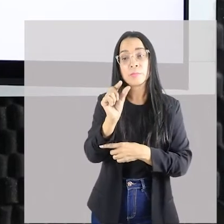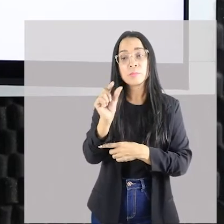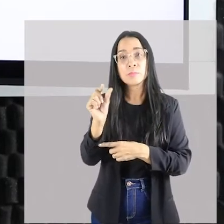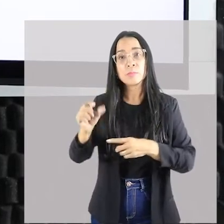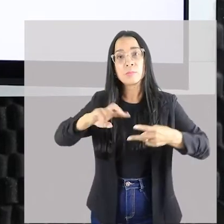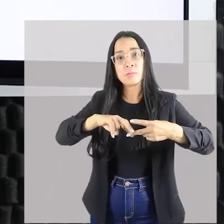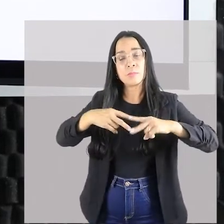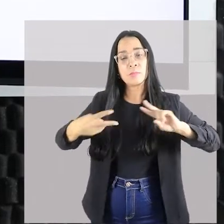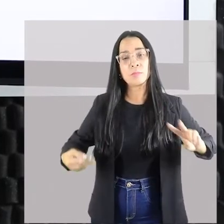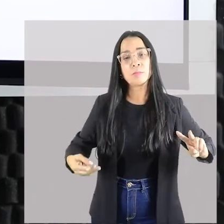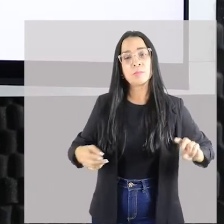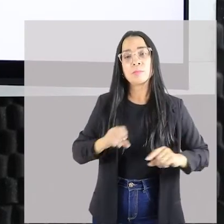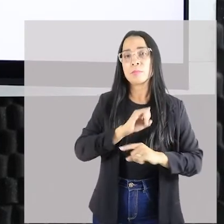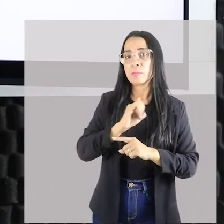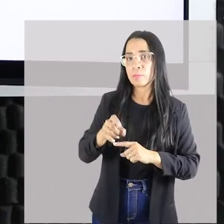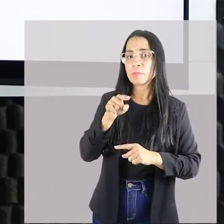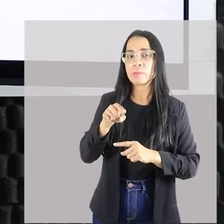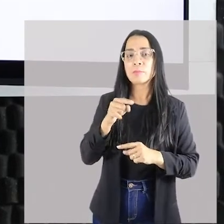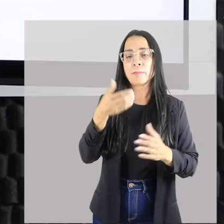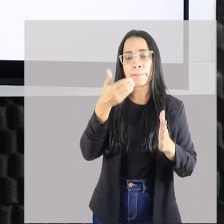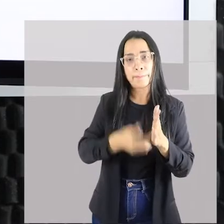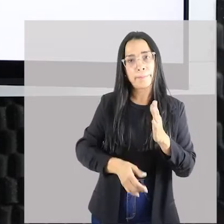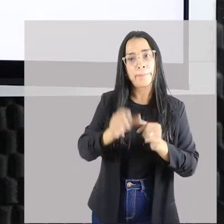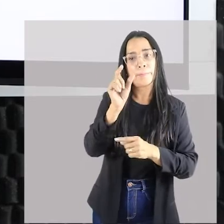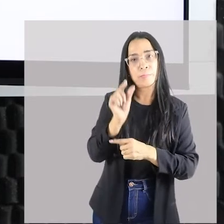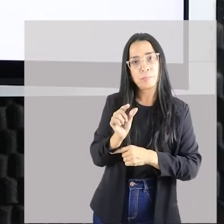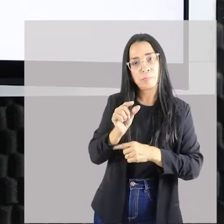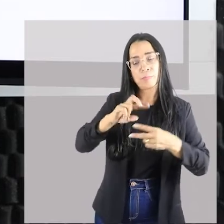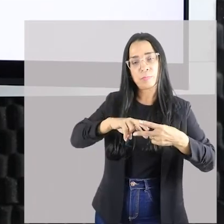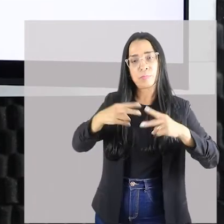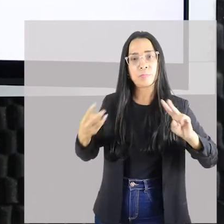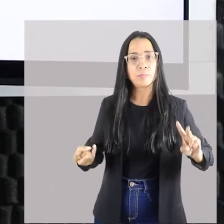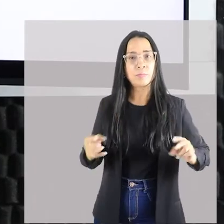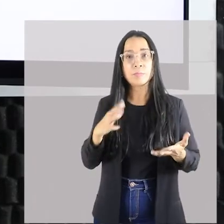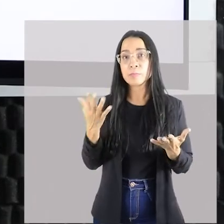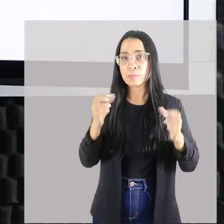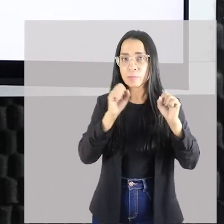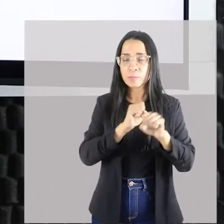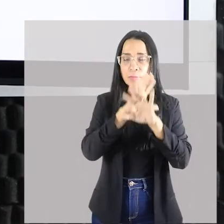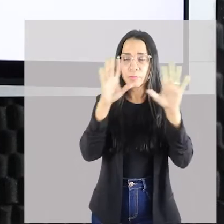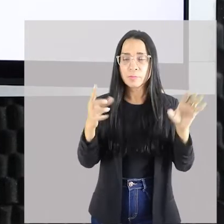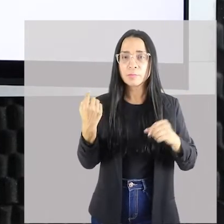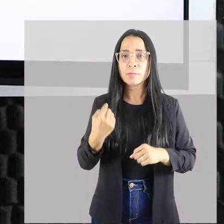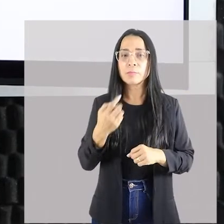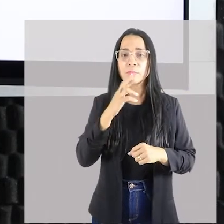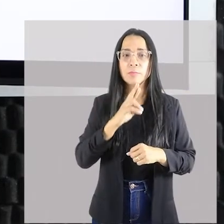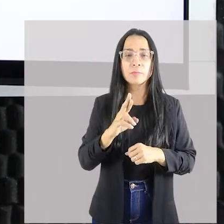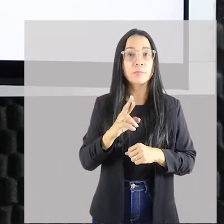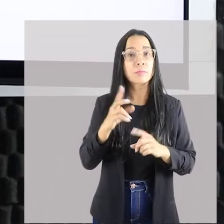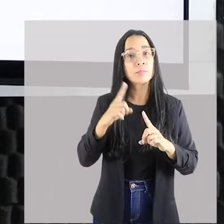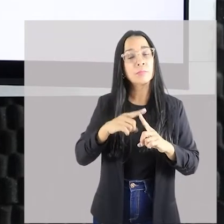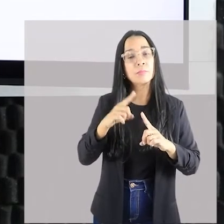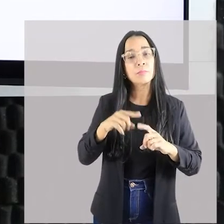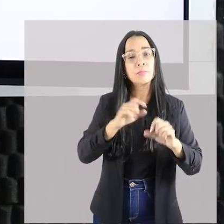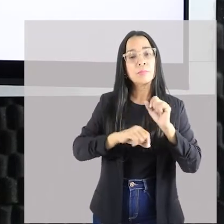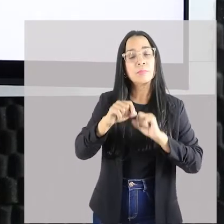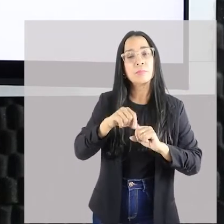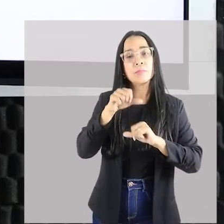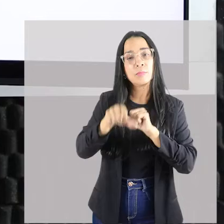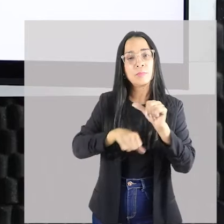DNA. Gente, se você está perdendo um trecho desse DNA, fica muito claro para a gente que tipo de mudança está